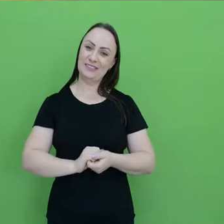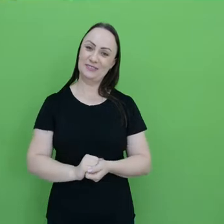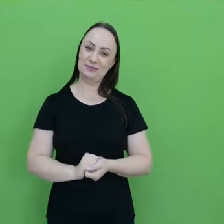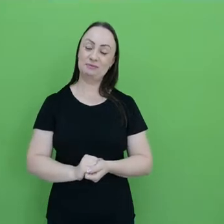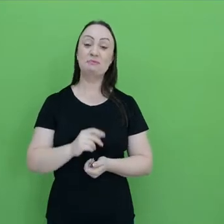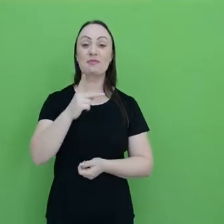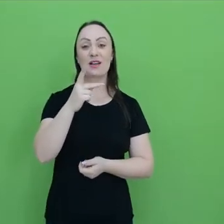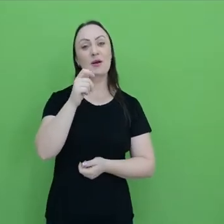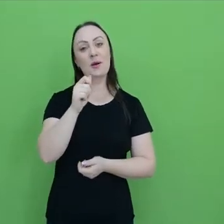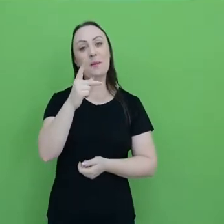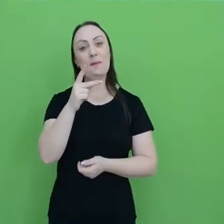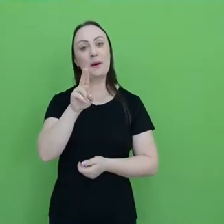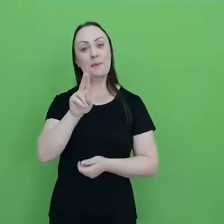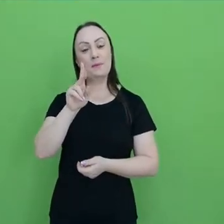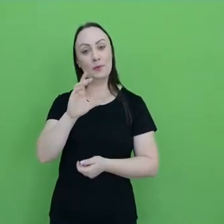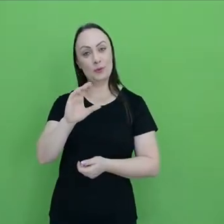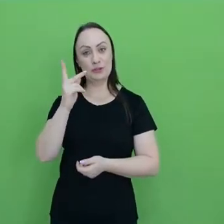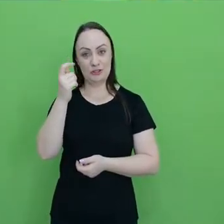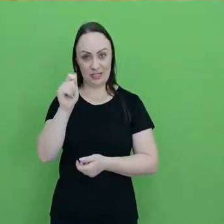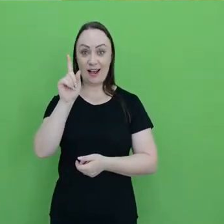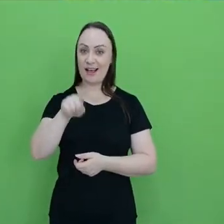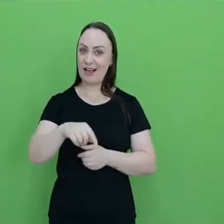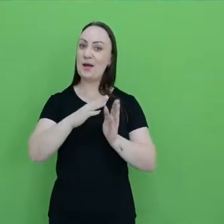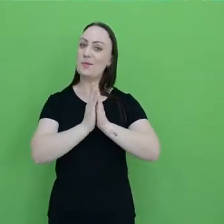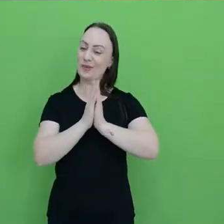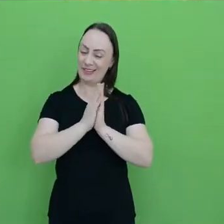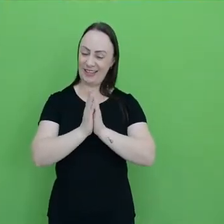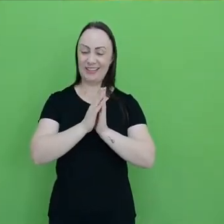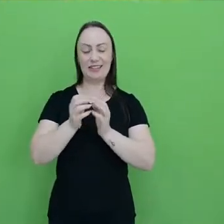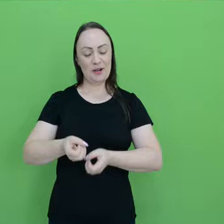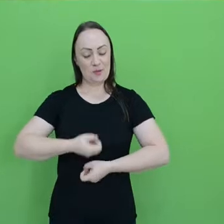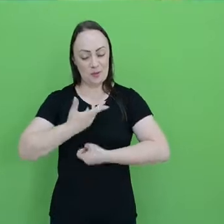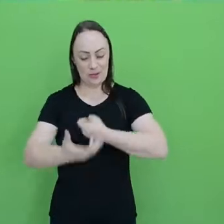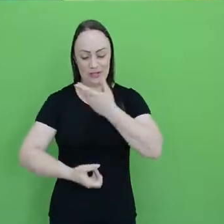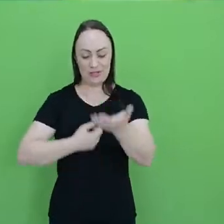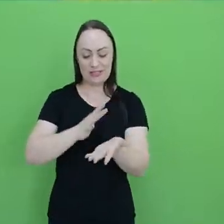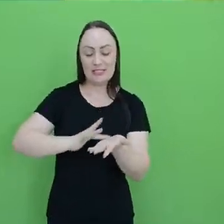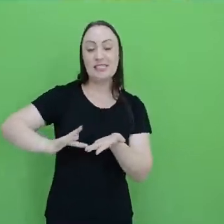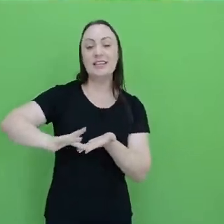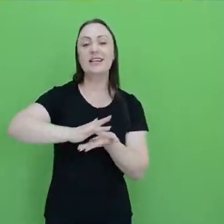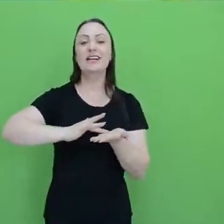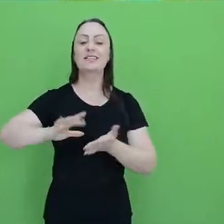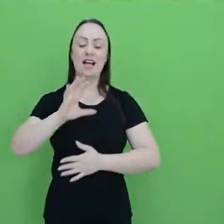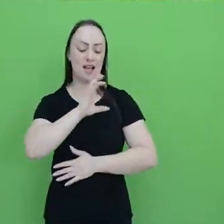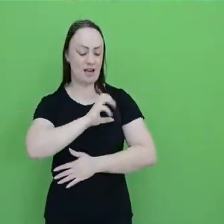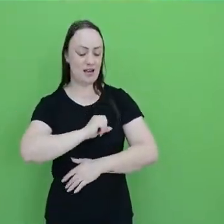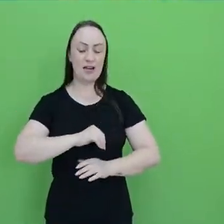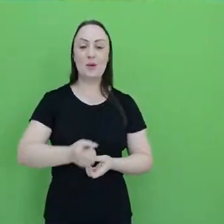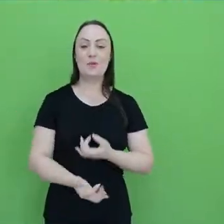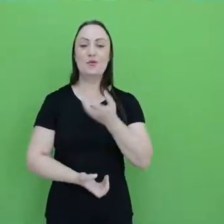Papucha é boneca, poetisa cigana. Amo o fogo como meu